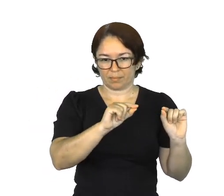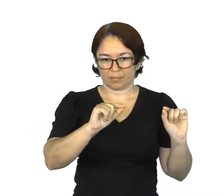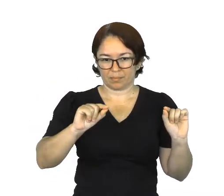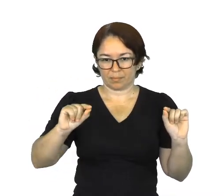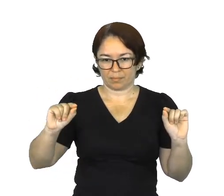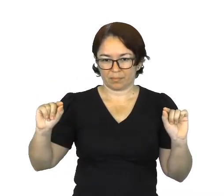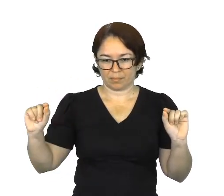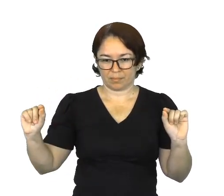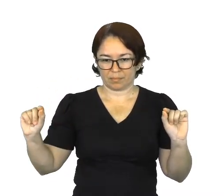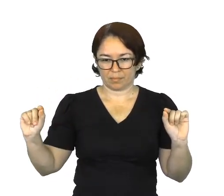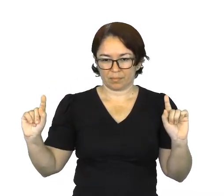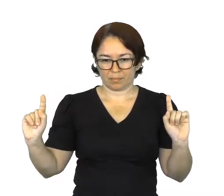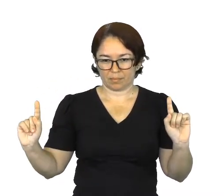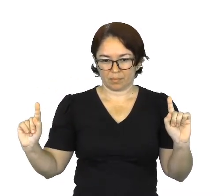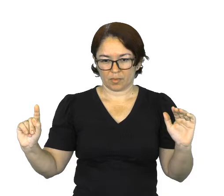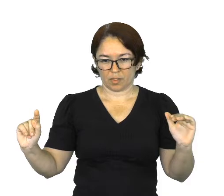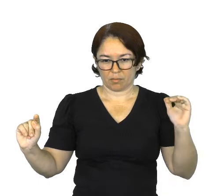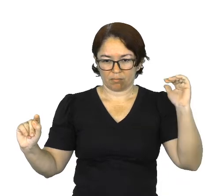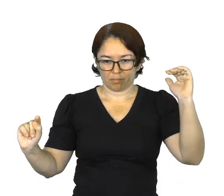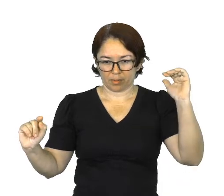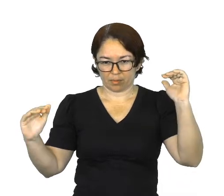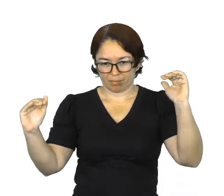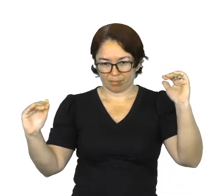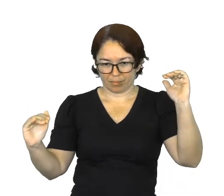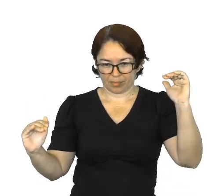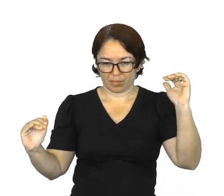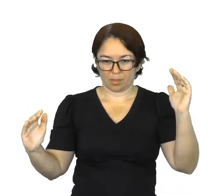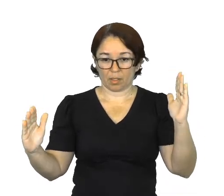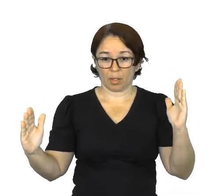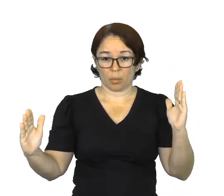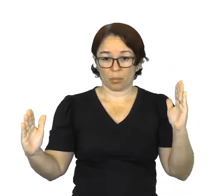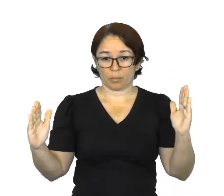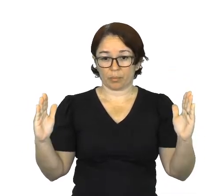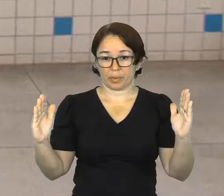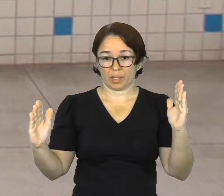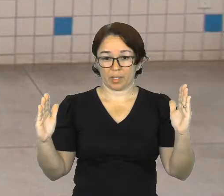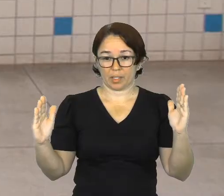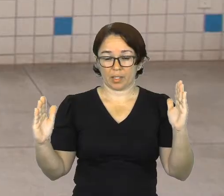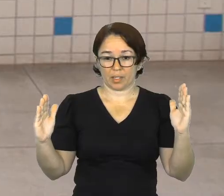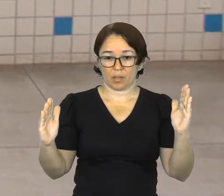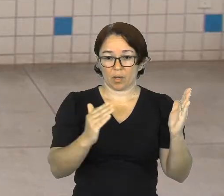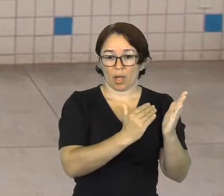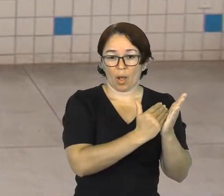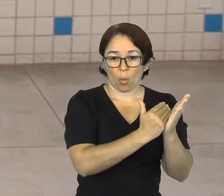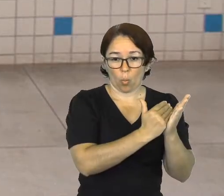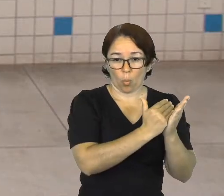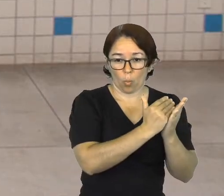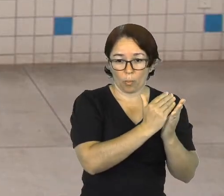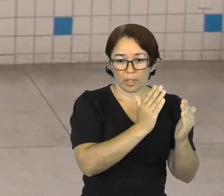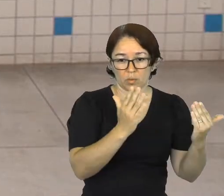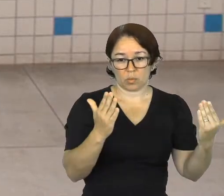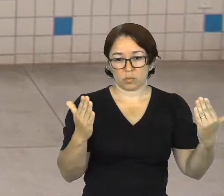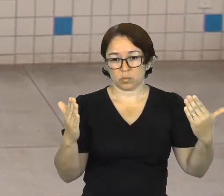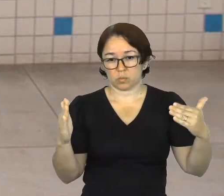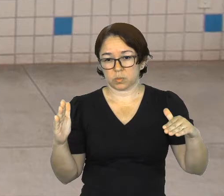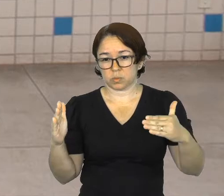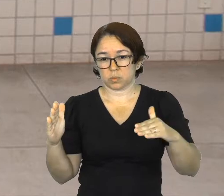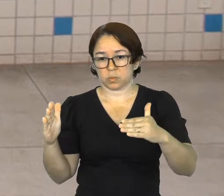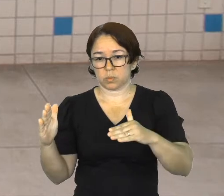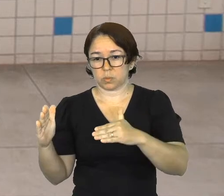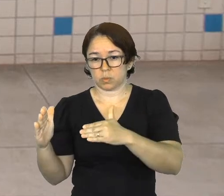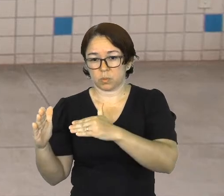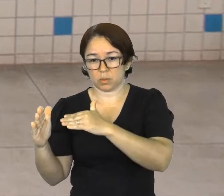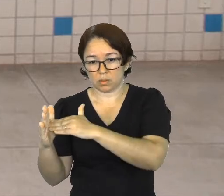embaixo. O período da onda, certo? Que é o tempo decorrido até que as duas cristas ou os dois vales consecutivos passem